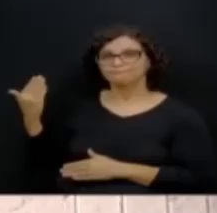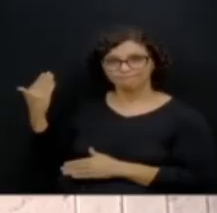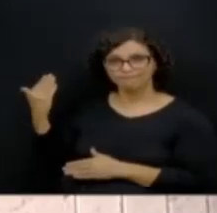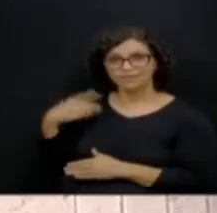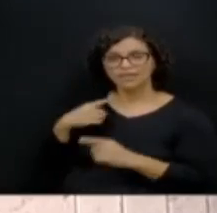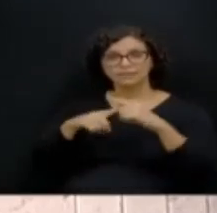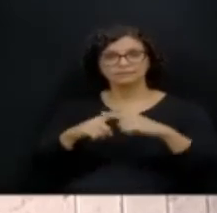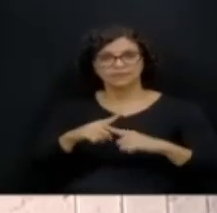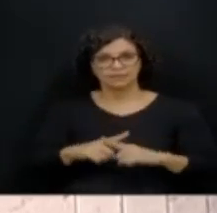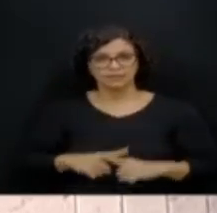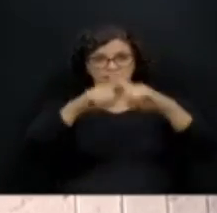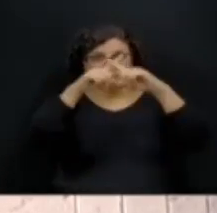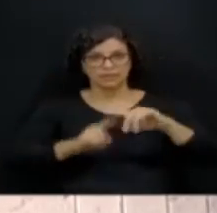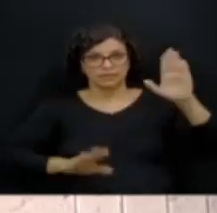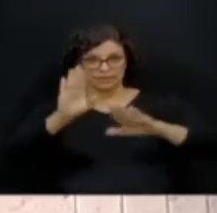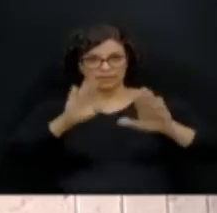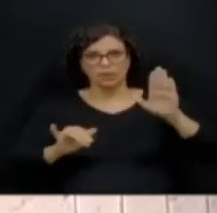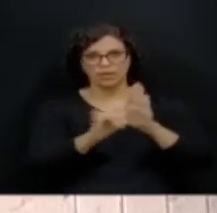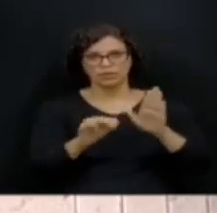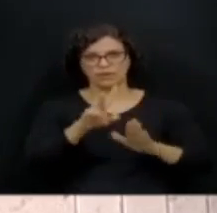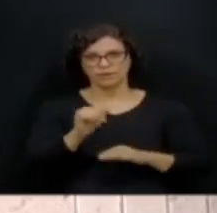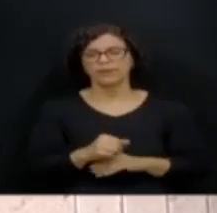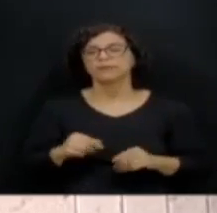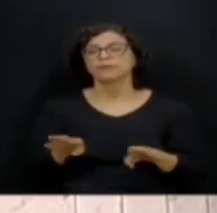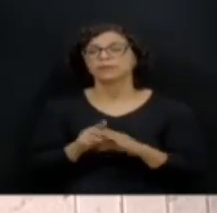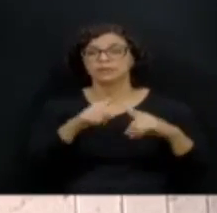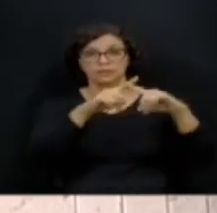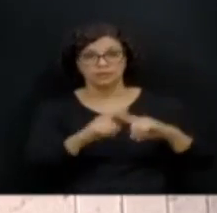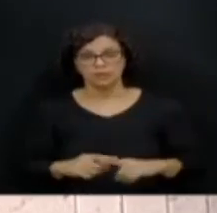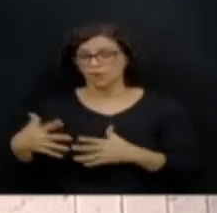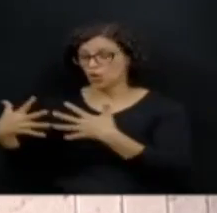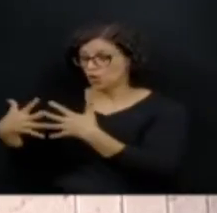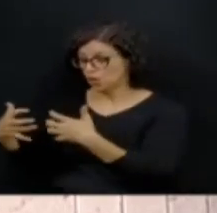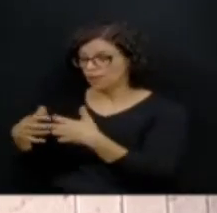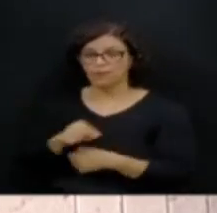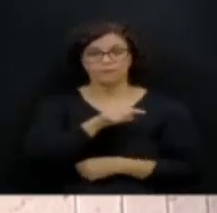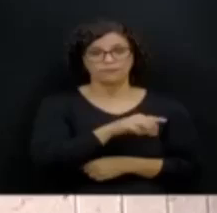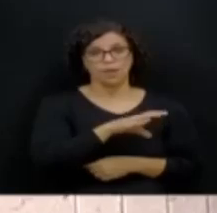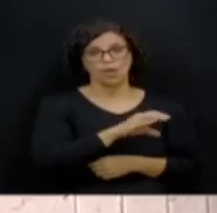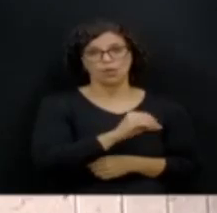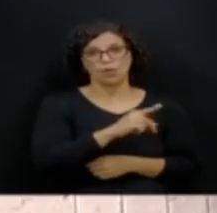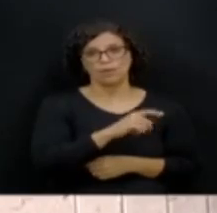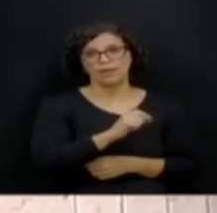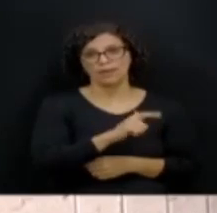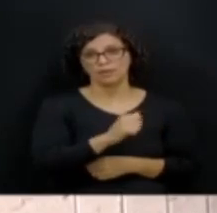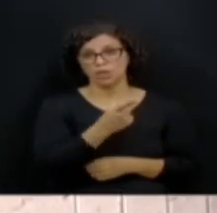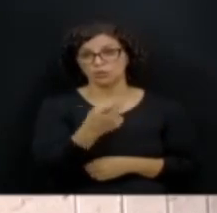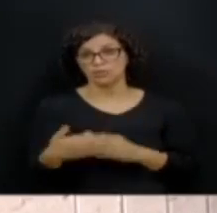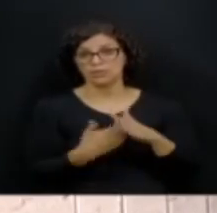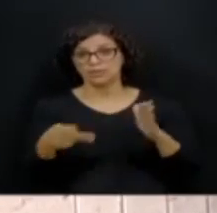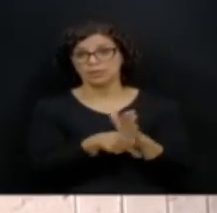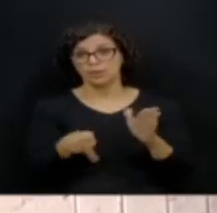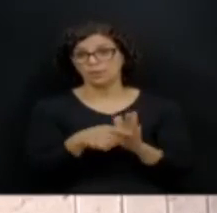um pregão, aliás, um aviso de licitação da Copel e o outro da Compagás, ambas empresas públicas do Paraná.